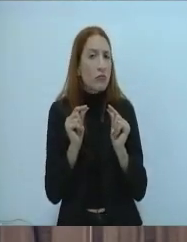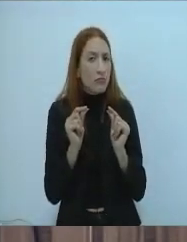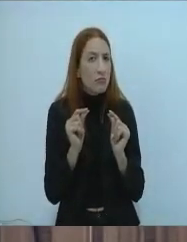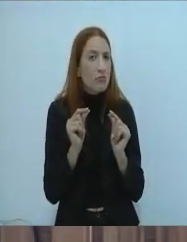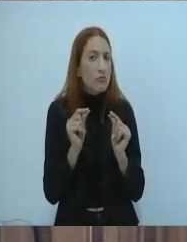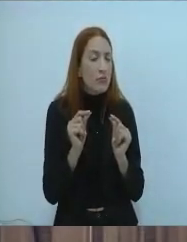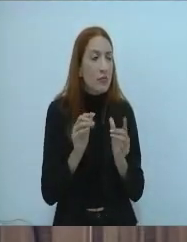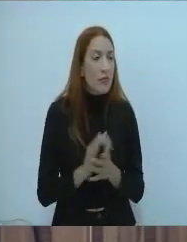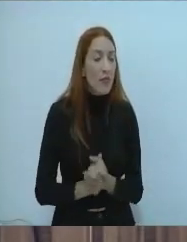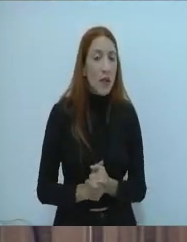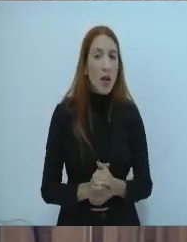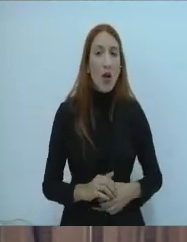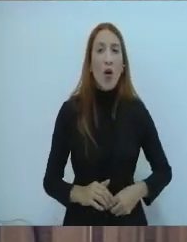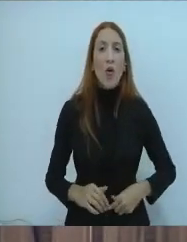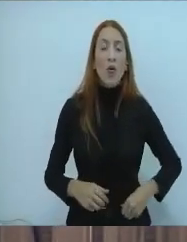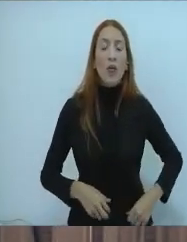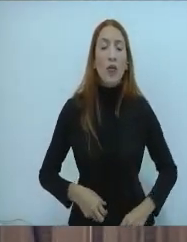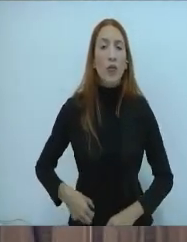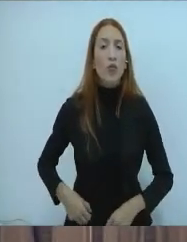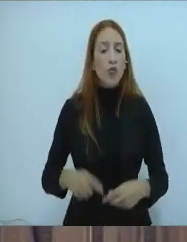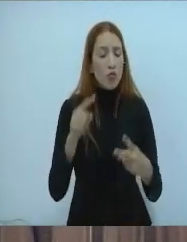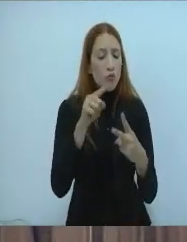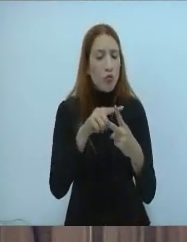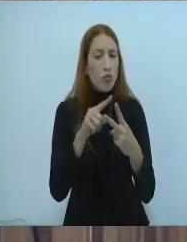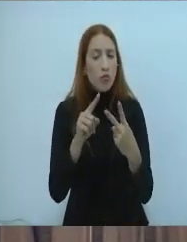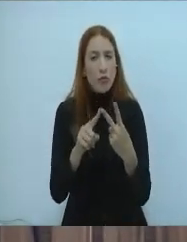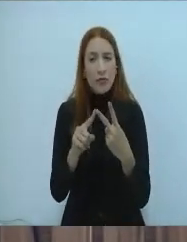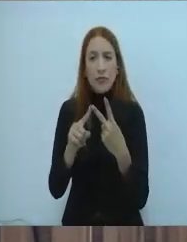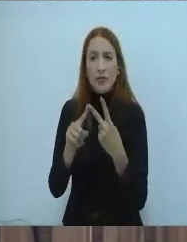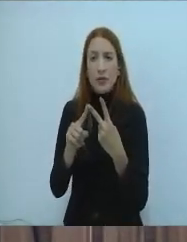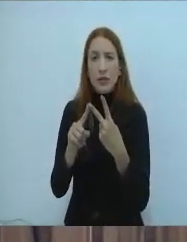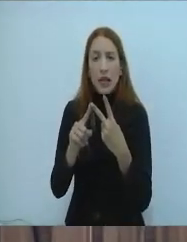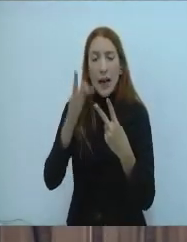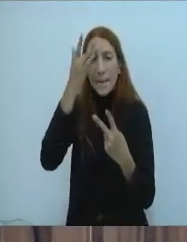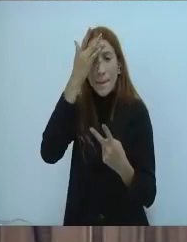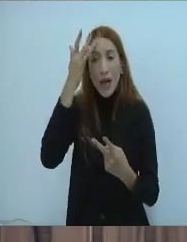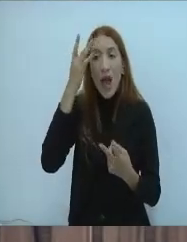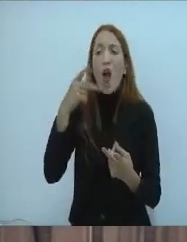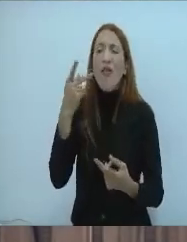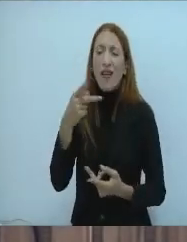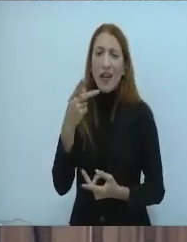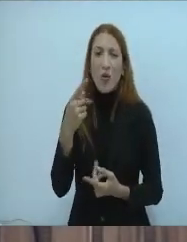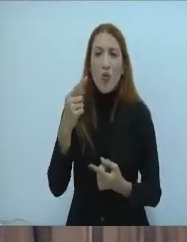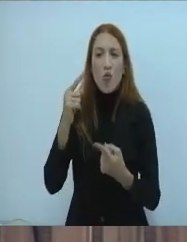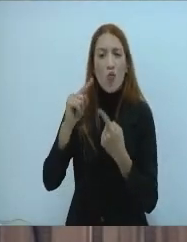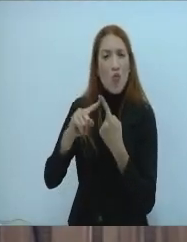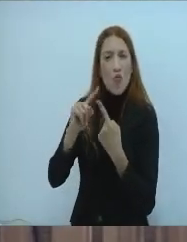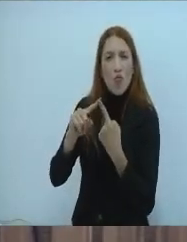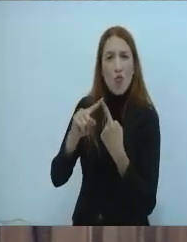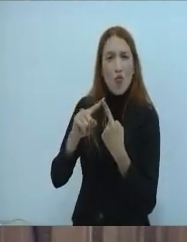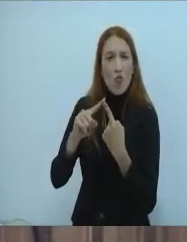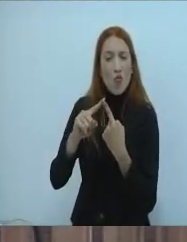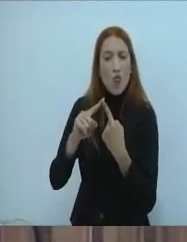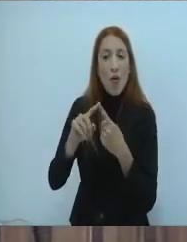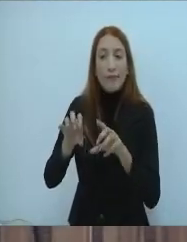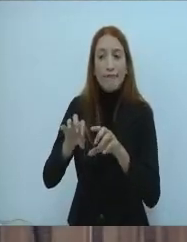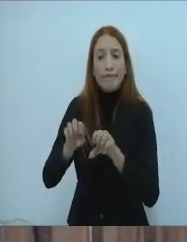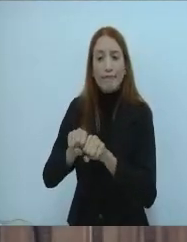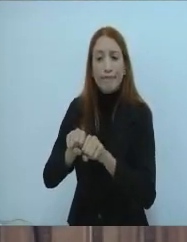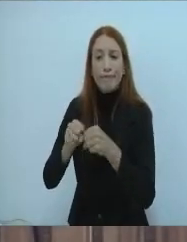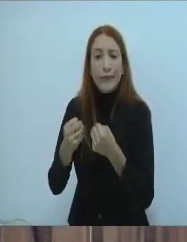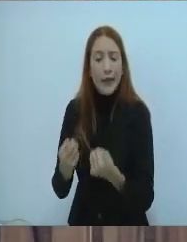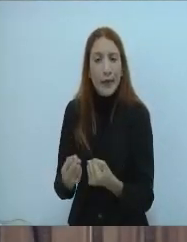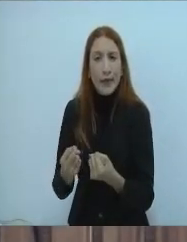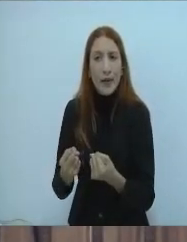os dois aparelhos Adão aí um queimou tava na garantia já